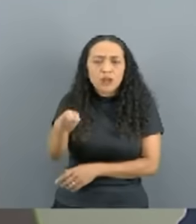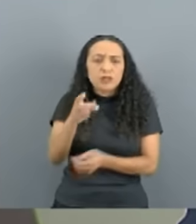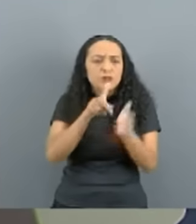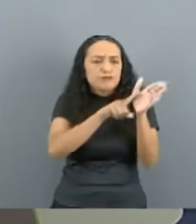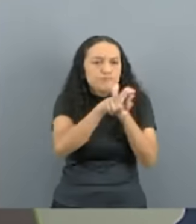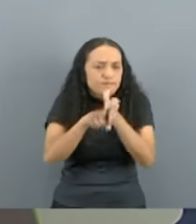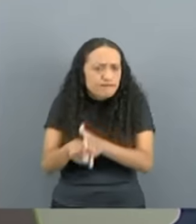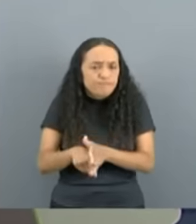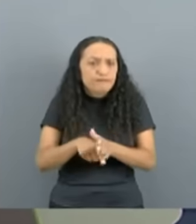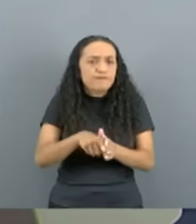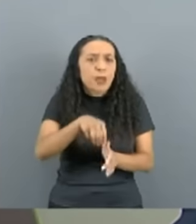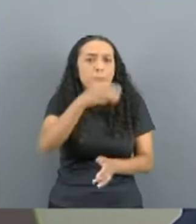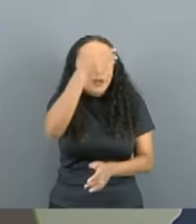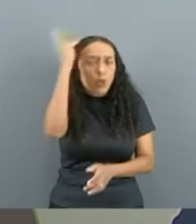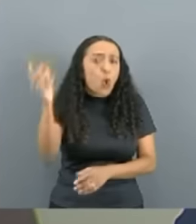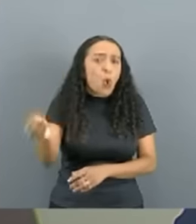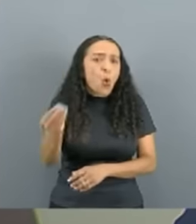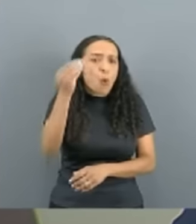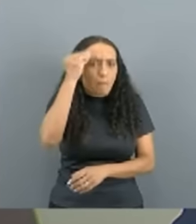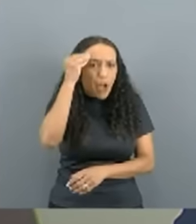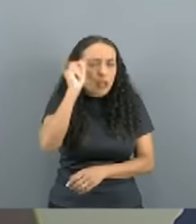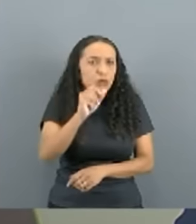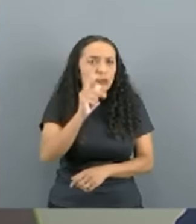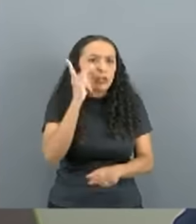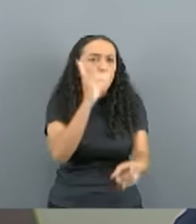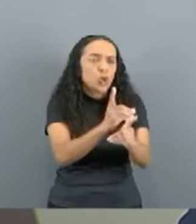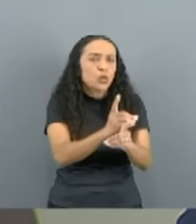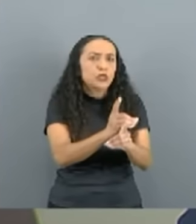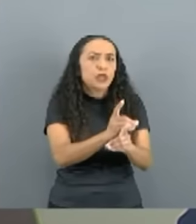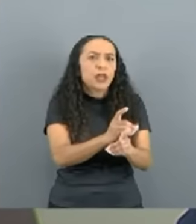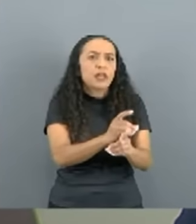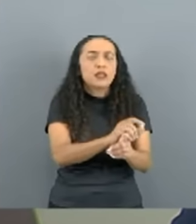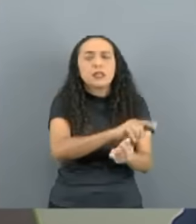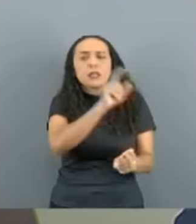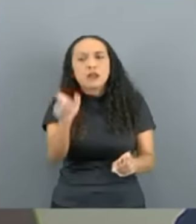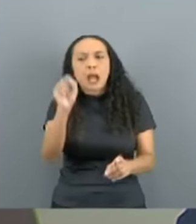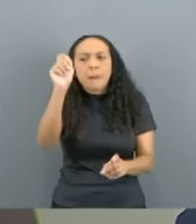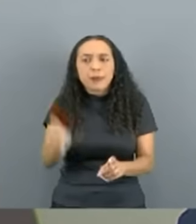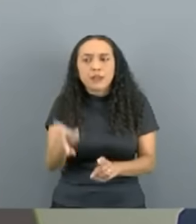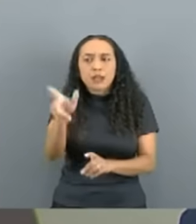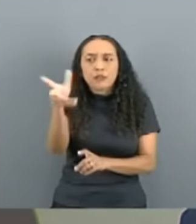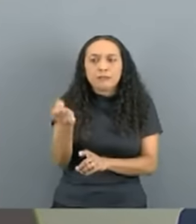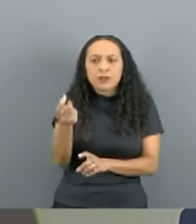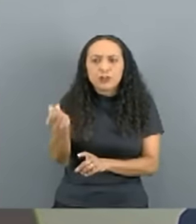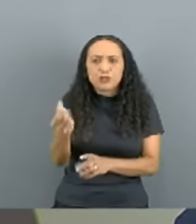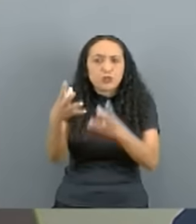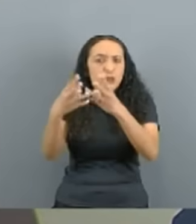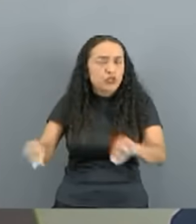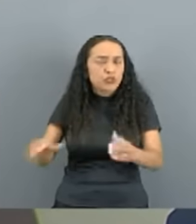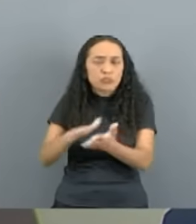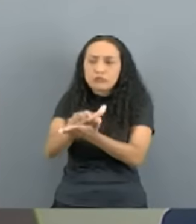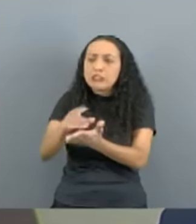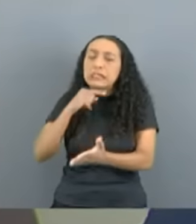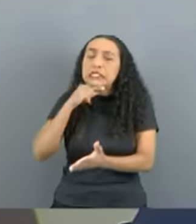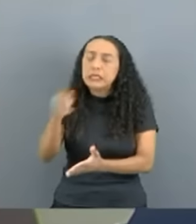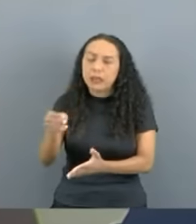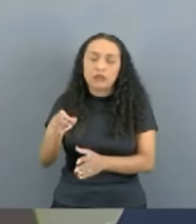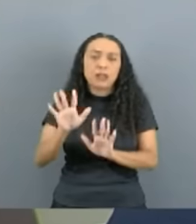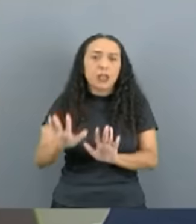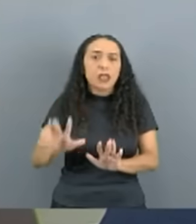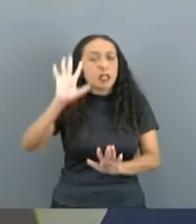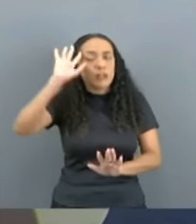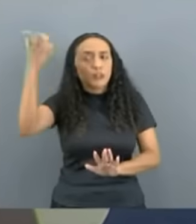culpados e fazer com que nenhum aposentado ou pensionista seja prejudicado. Essa foi a determinação do presidente Lula.